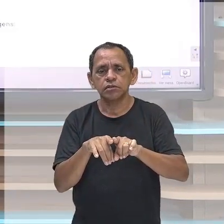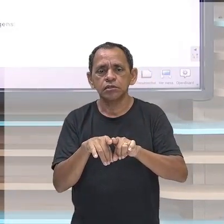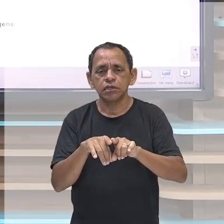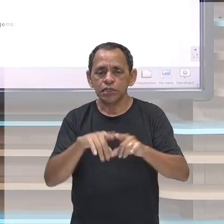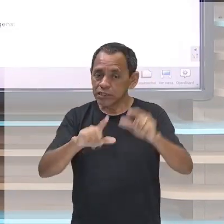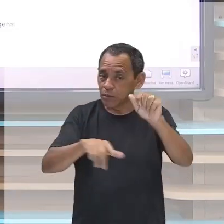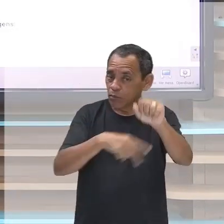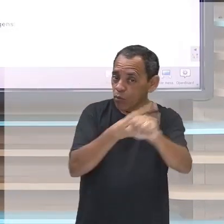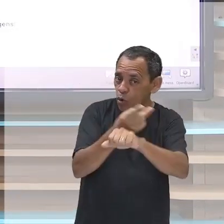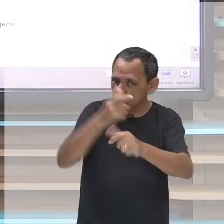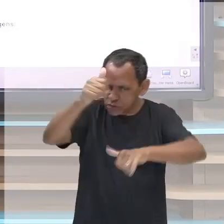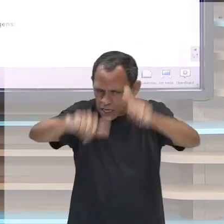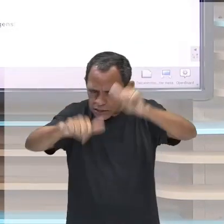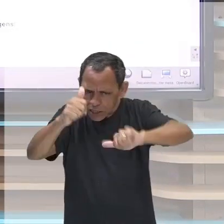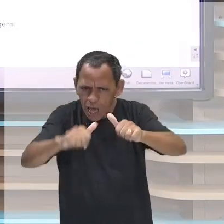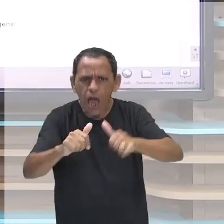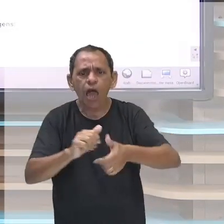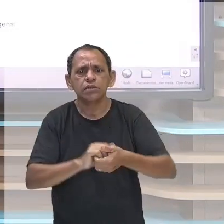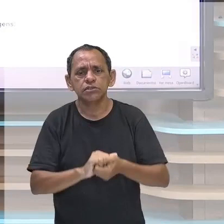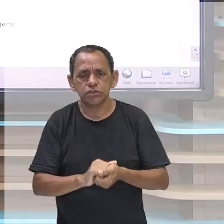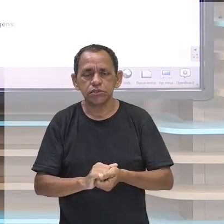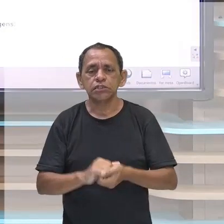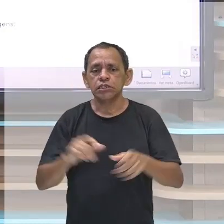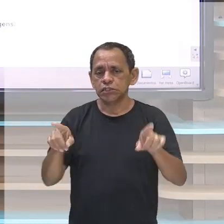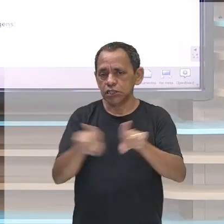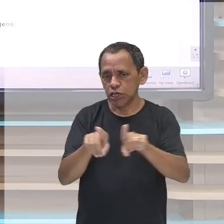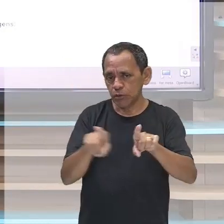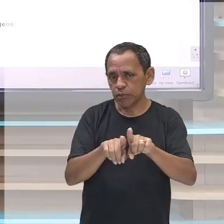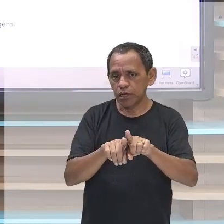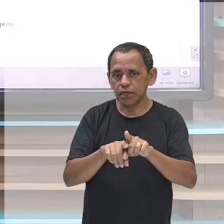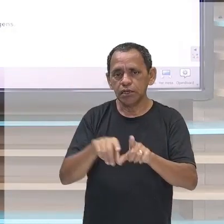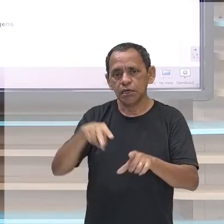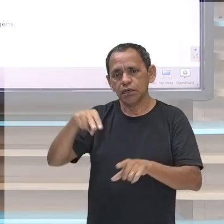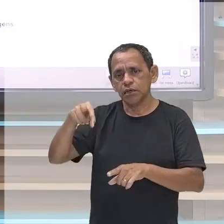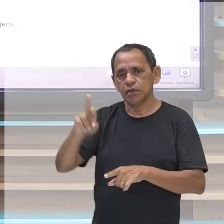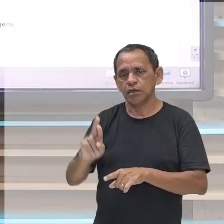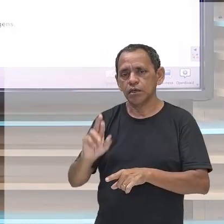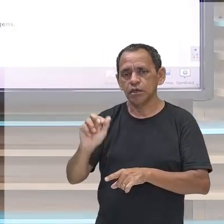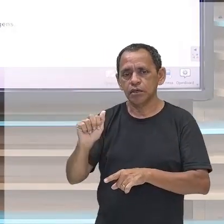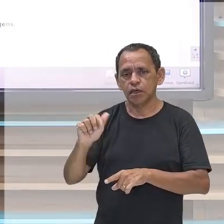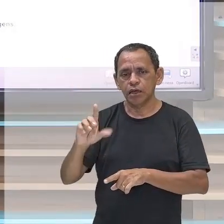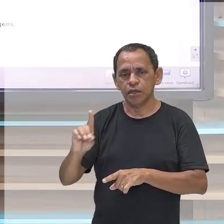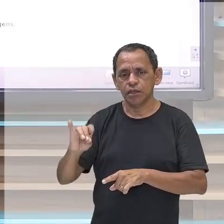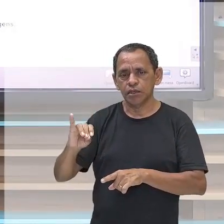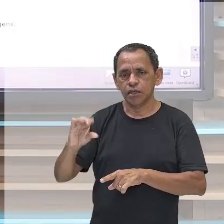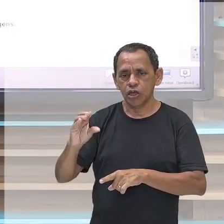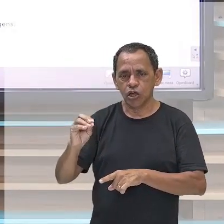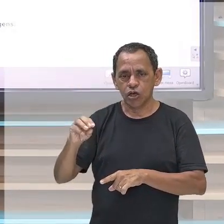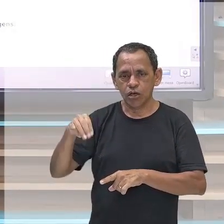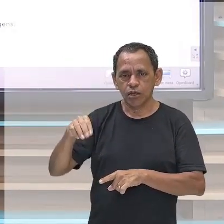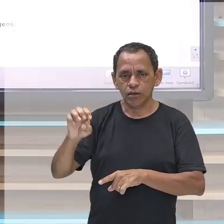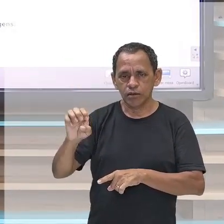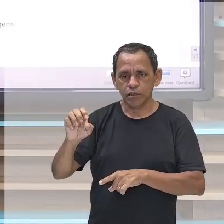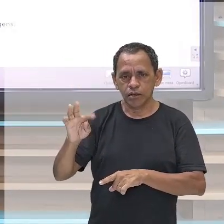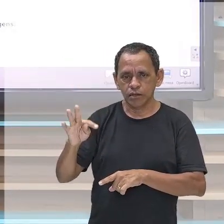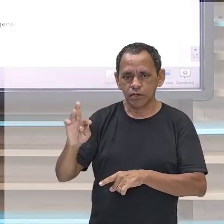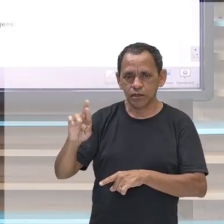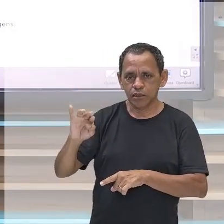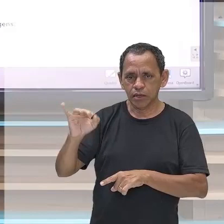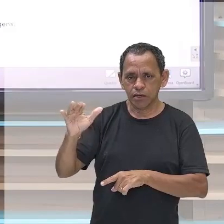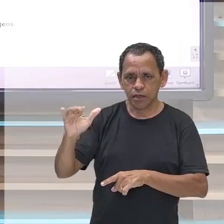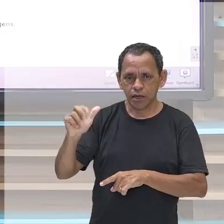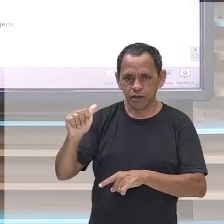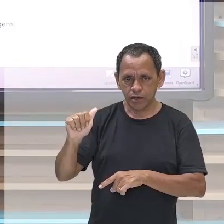também a resolução radiométrica, né? Que é mais ou menos a capacidade medida em bits de níveis